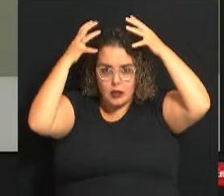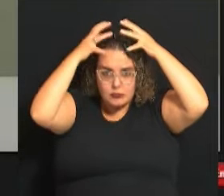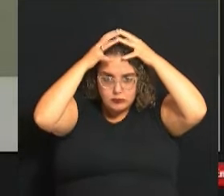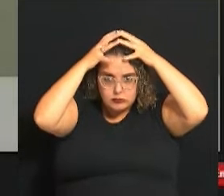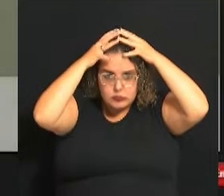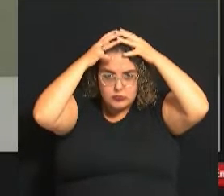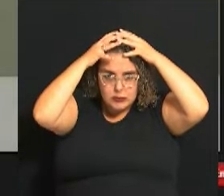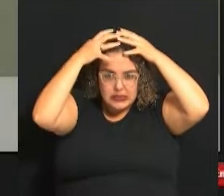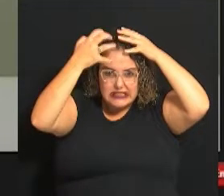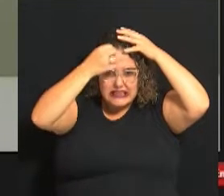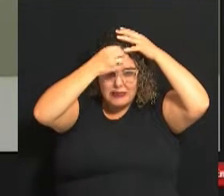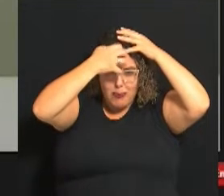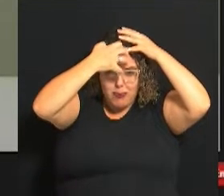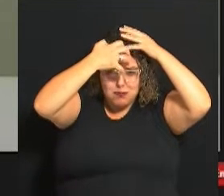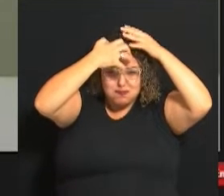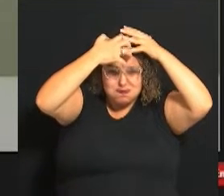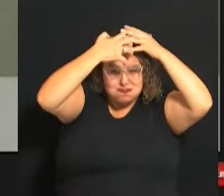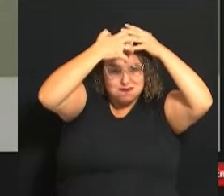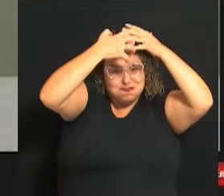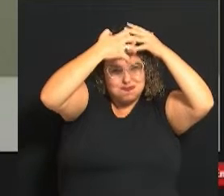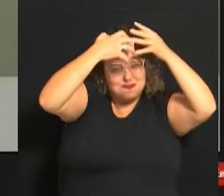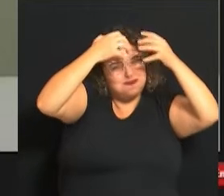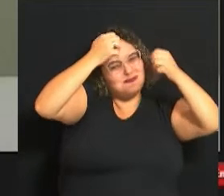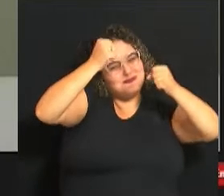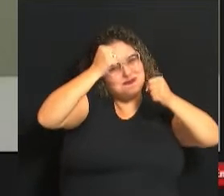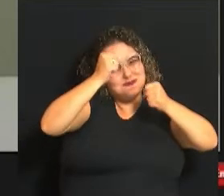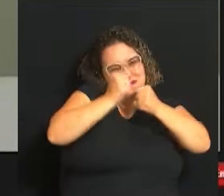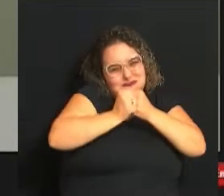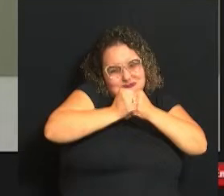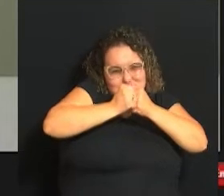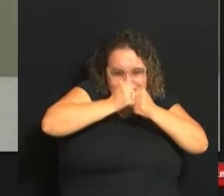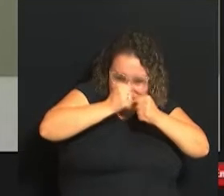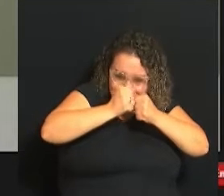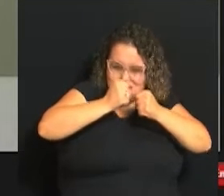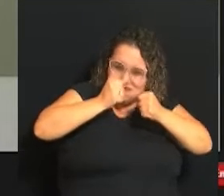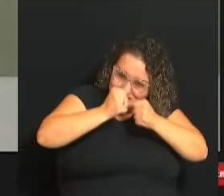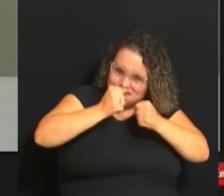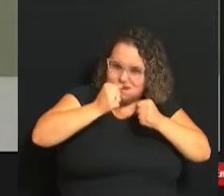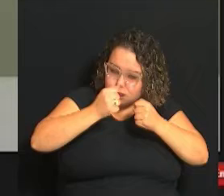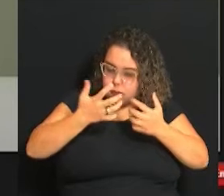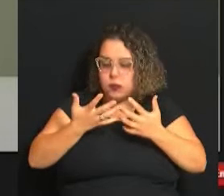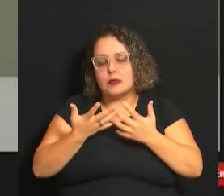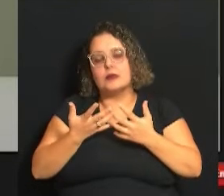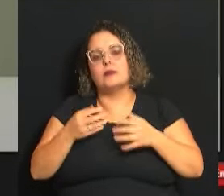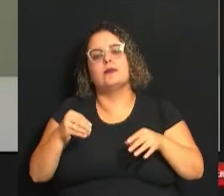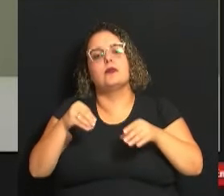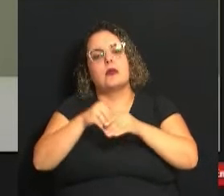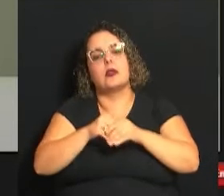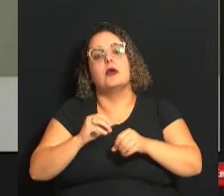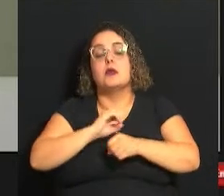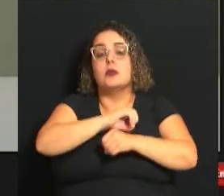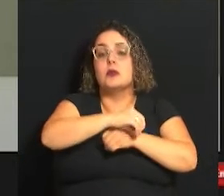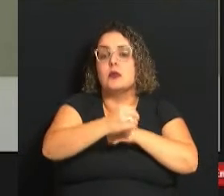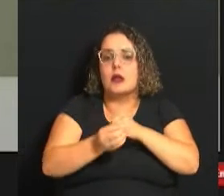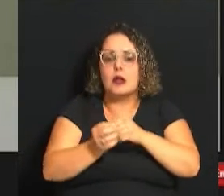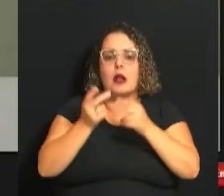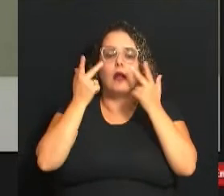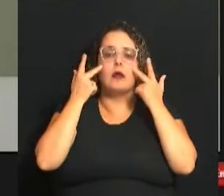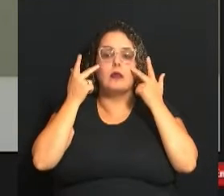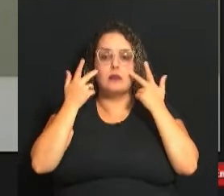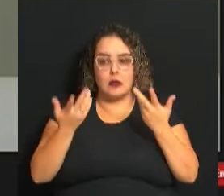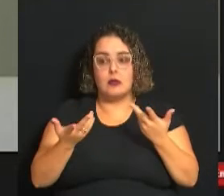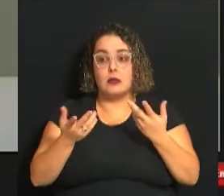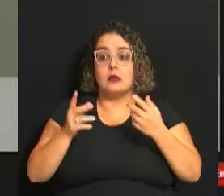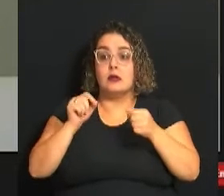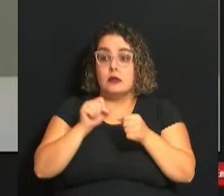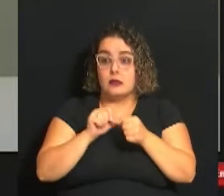comprimir estruturas. Essa compressão da estrutura, essa infiltração dentro dessas células normais é que faz,